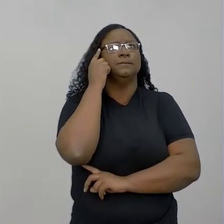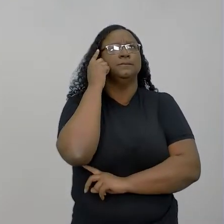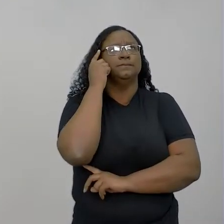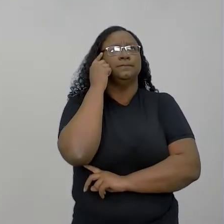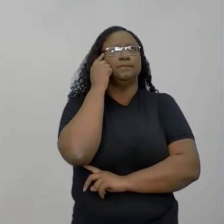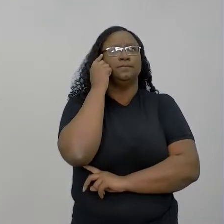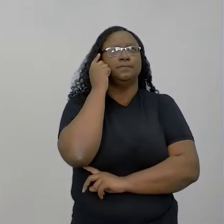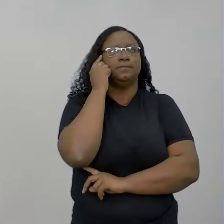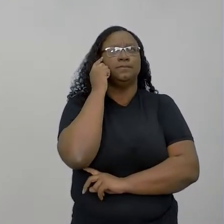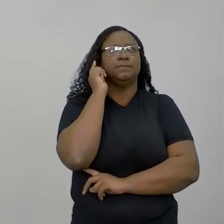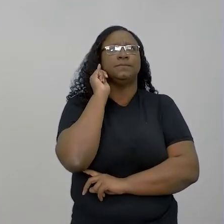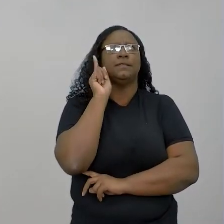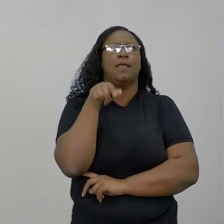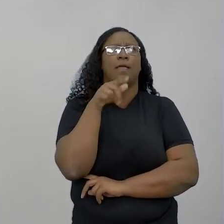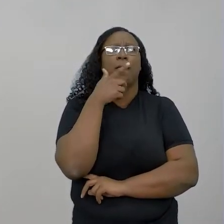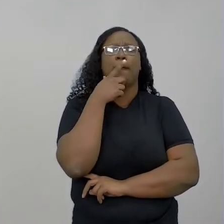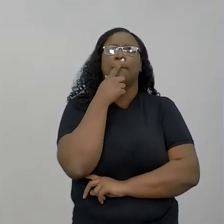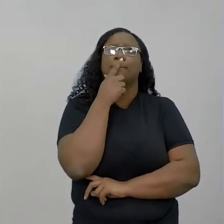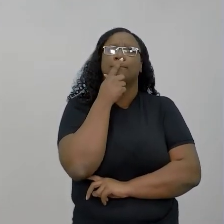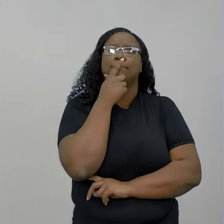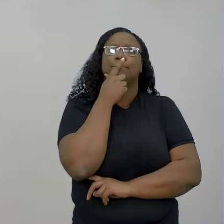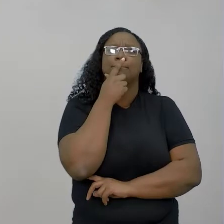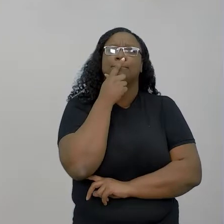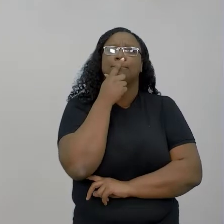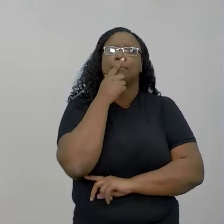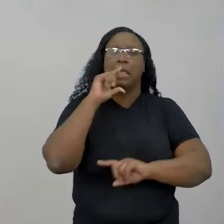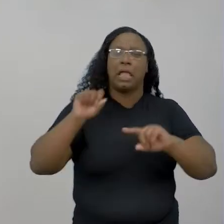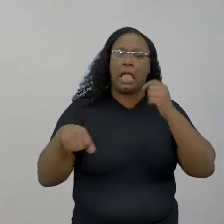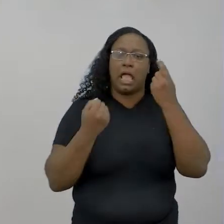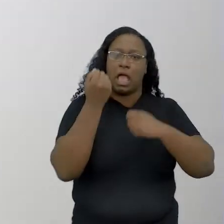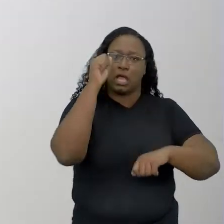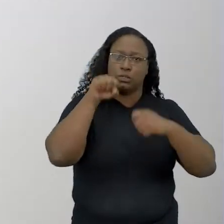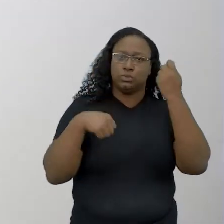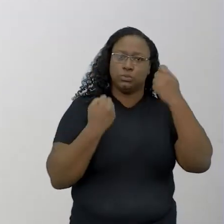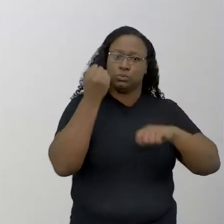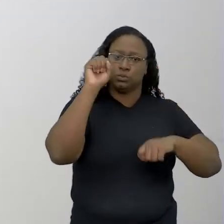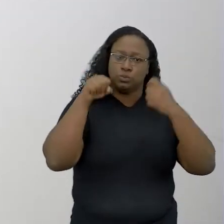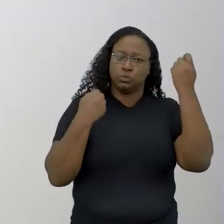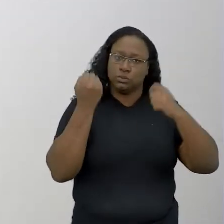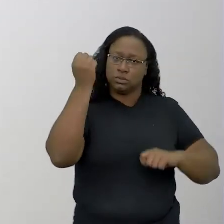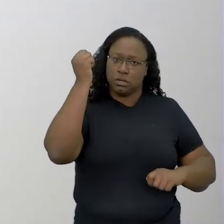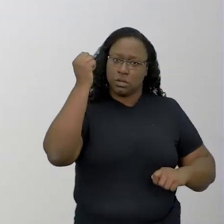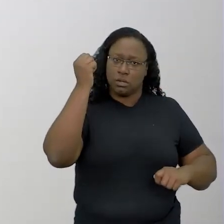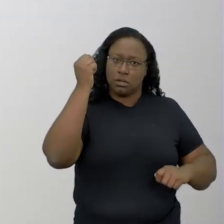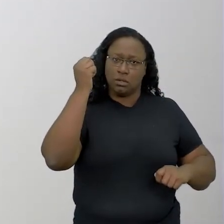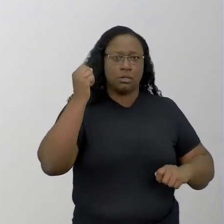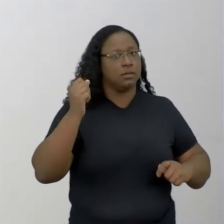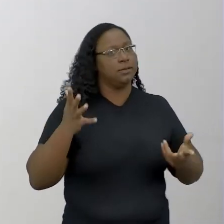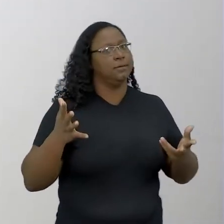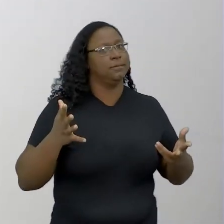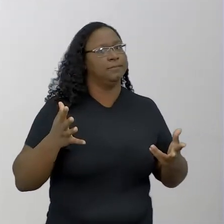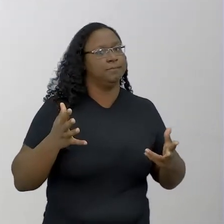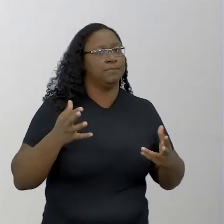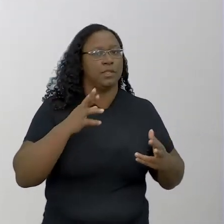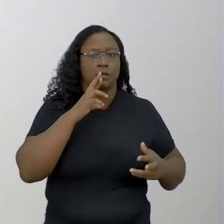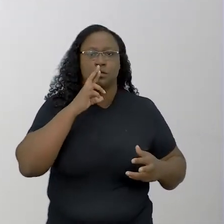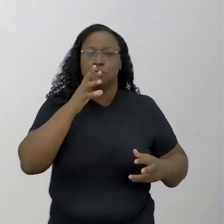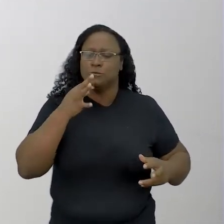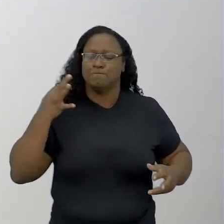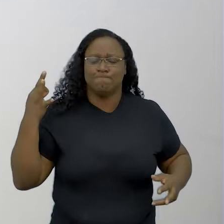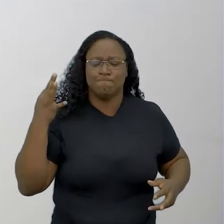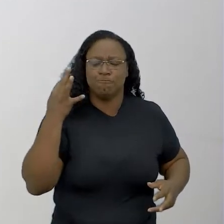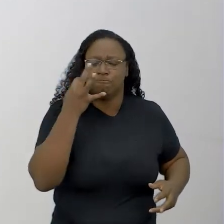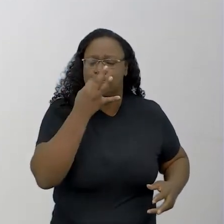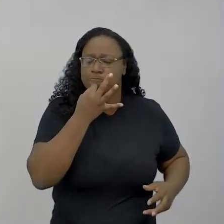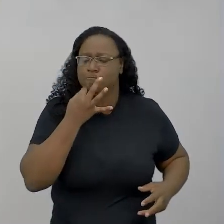setor Você até a indústria. deu uma resposta que eu achei tão redondinha, foi emocionante. Você